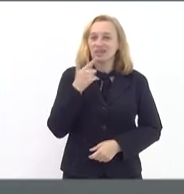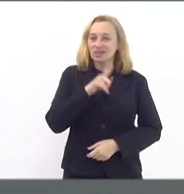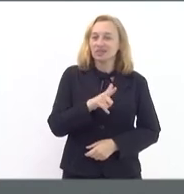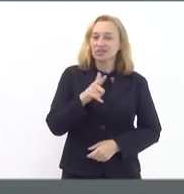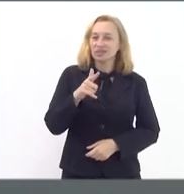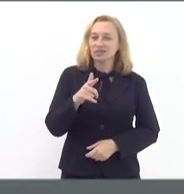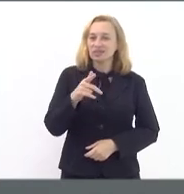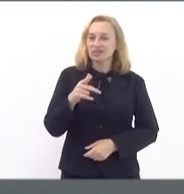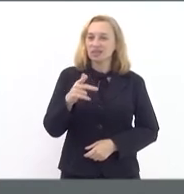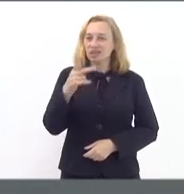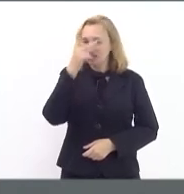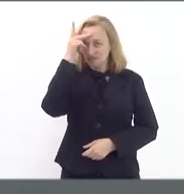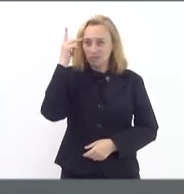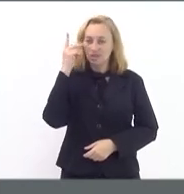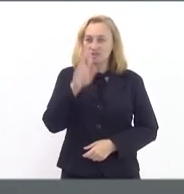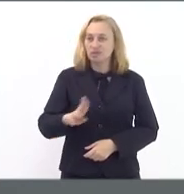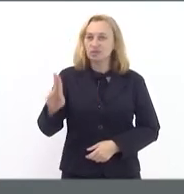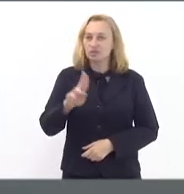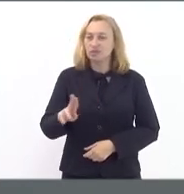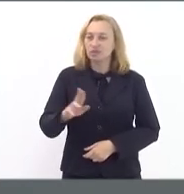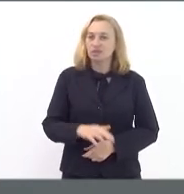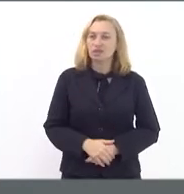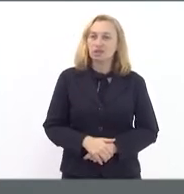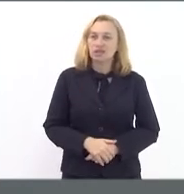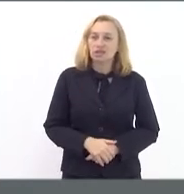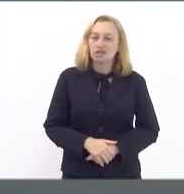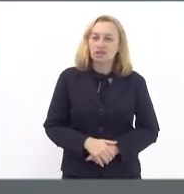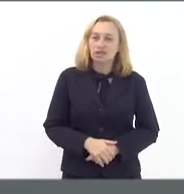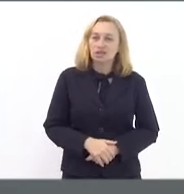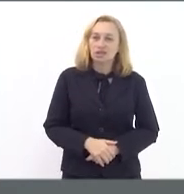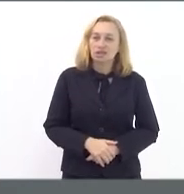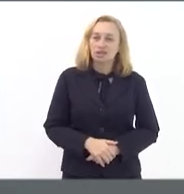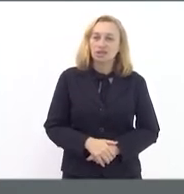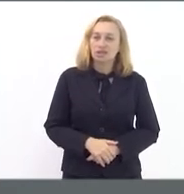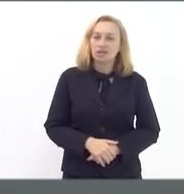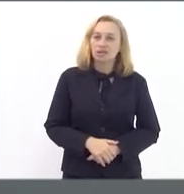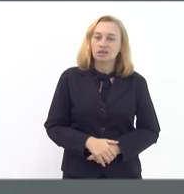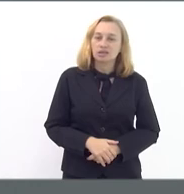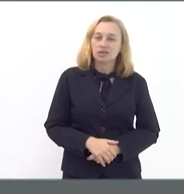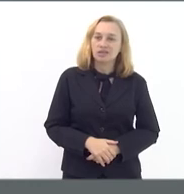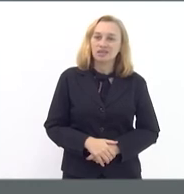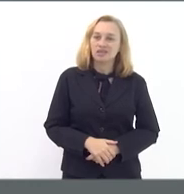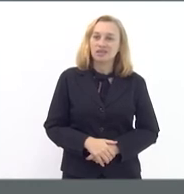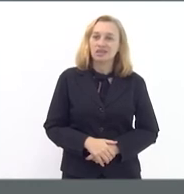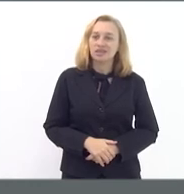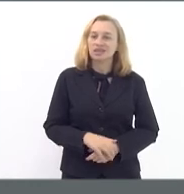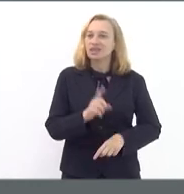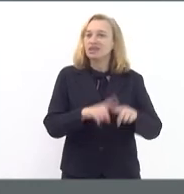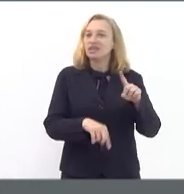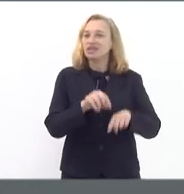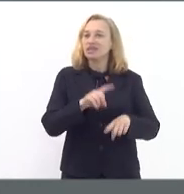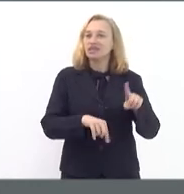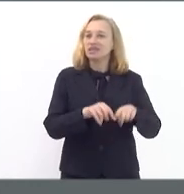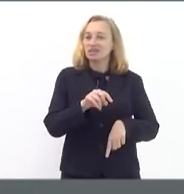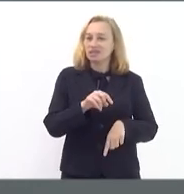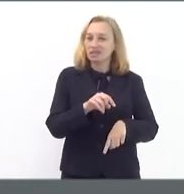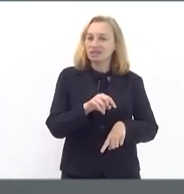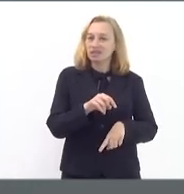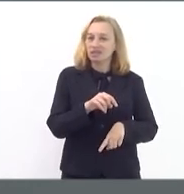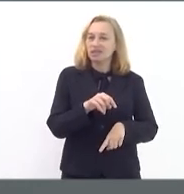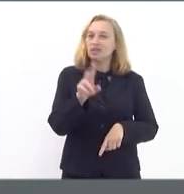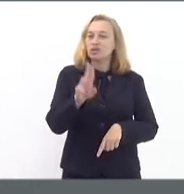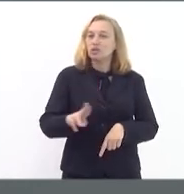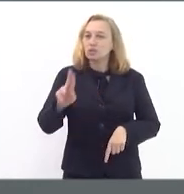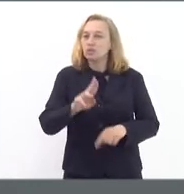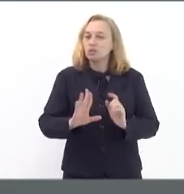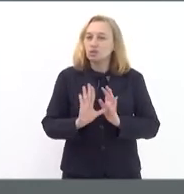olhos possa fazer o uso da mesmo Esses são materiais apreendidos nas solicitações de materiais no uso para